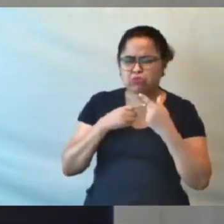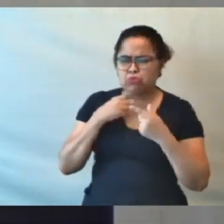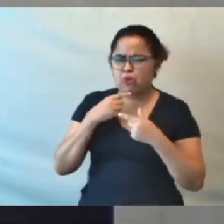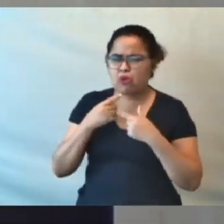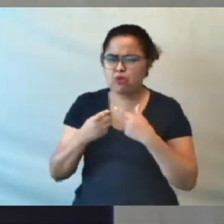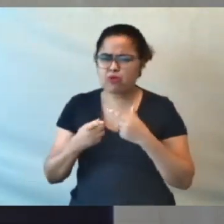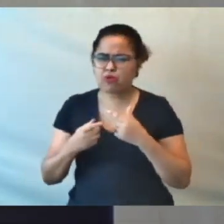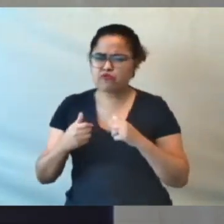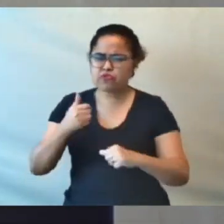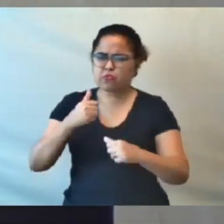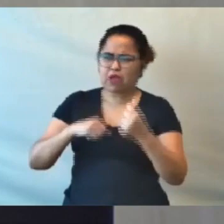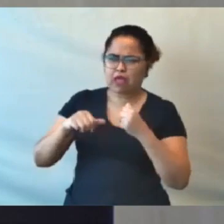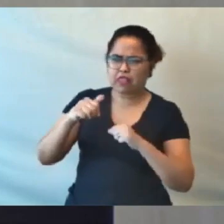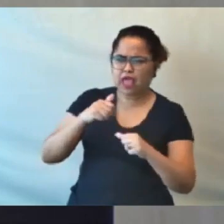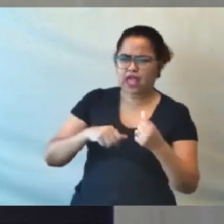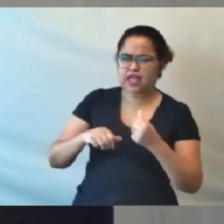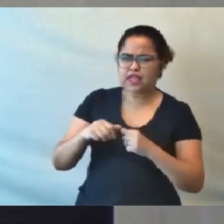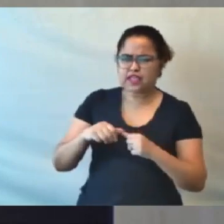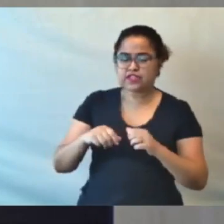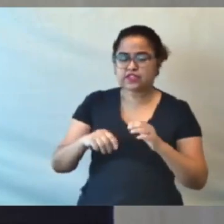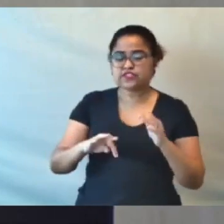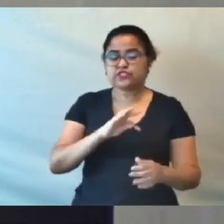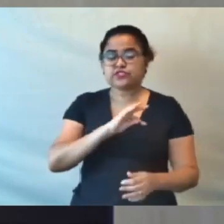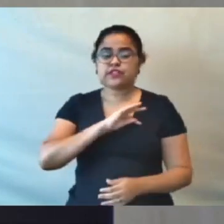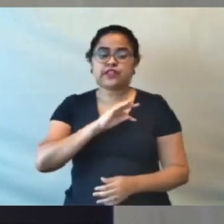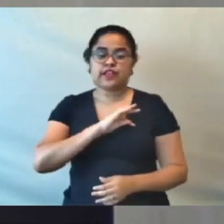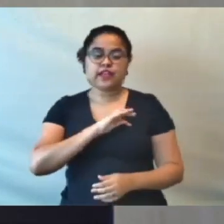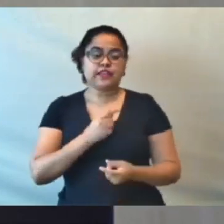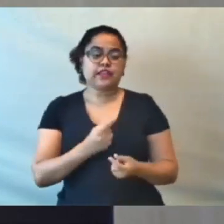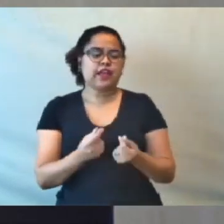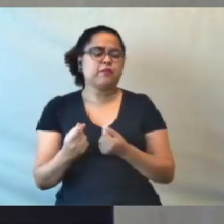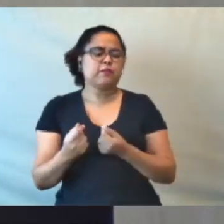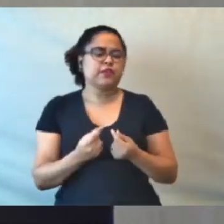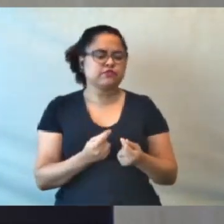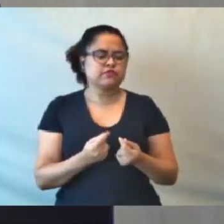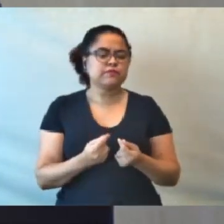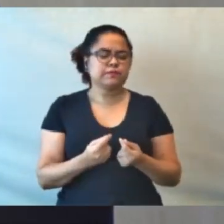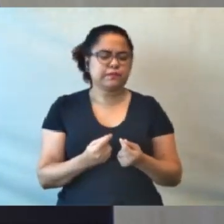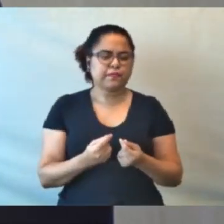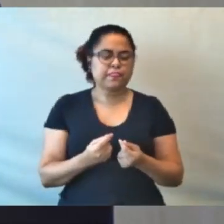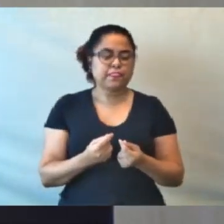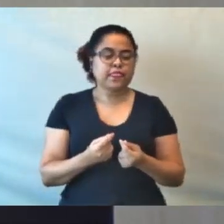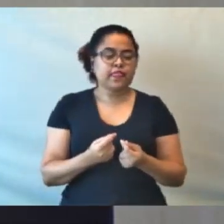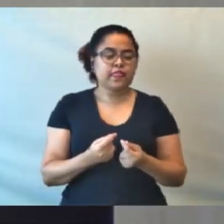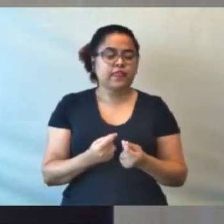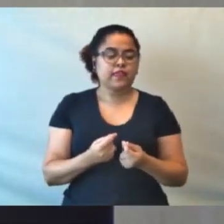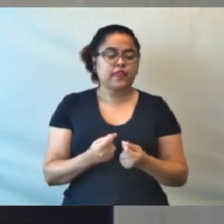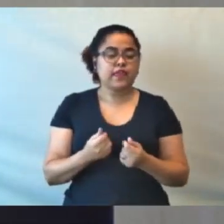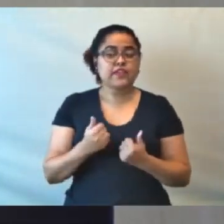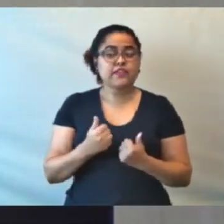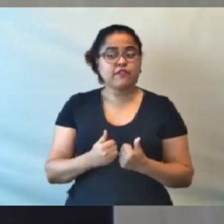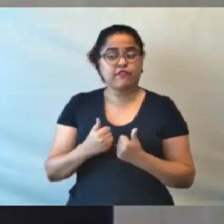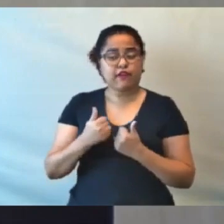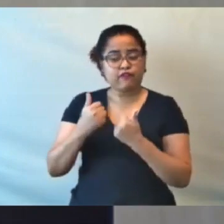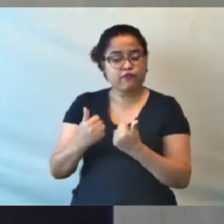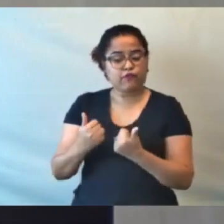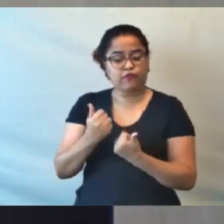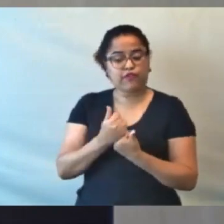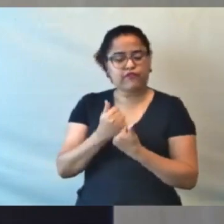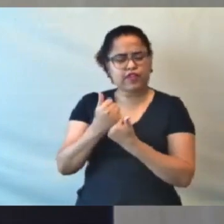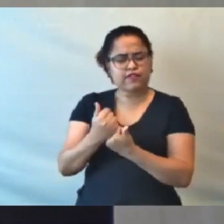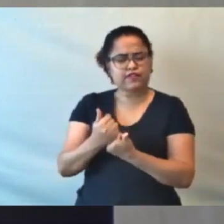que favoreceu uma análise interna dos próprios setores